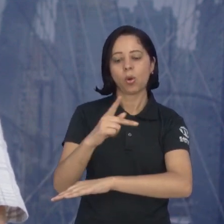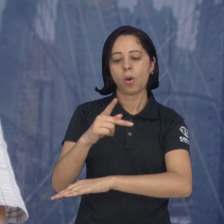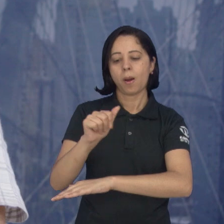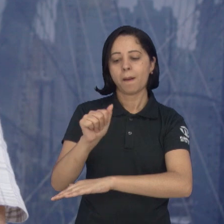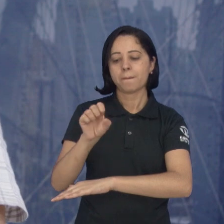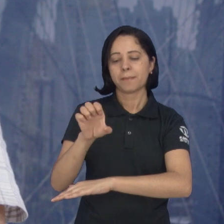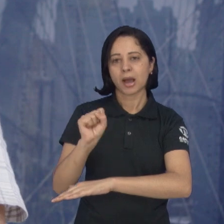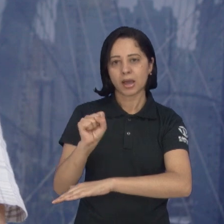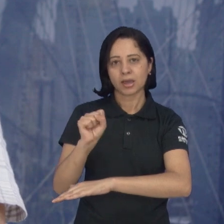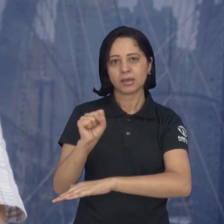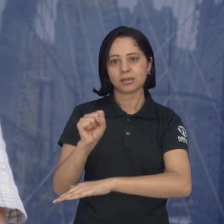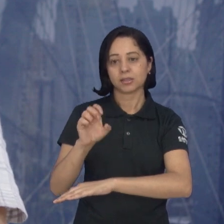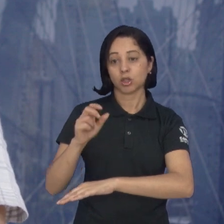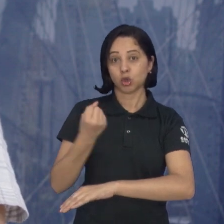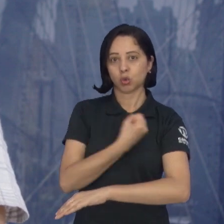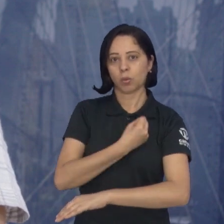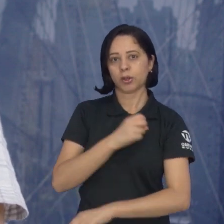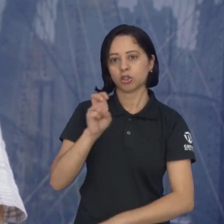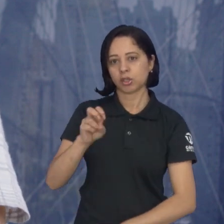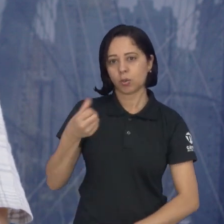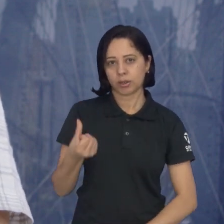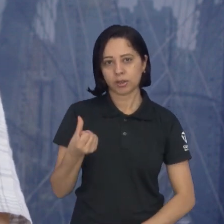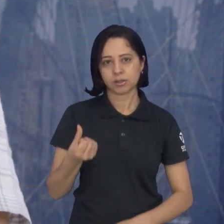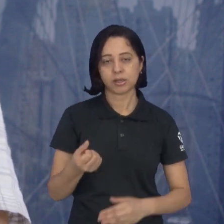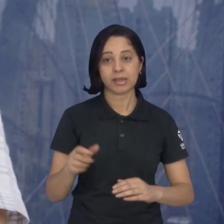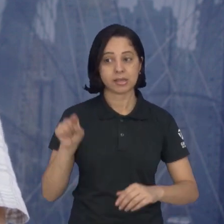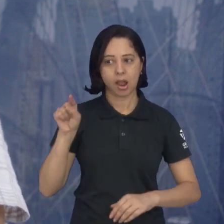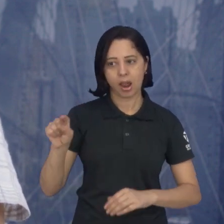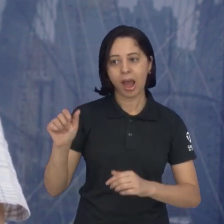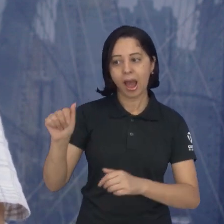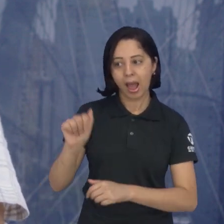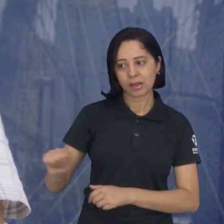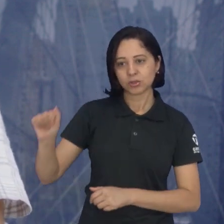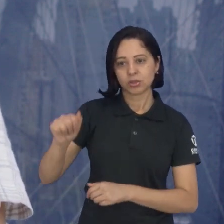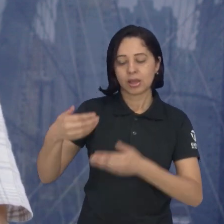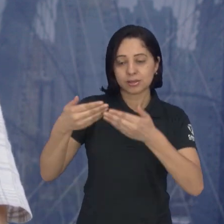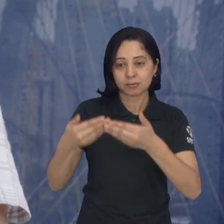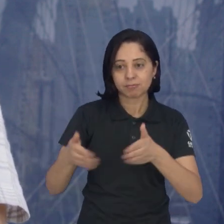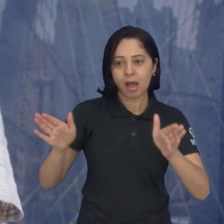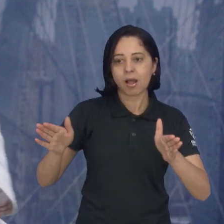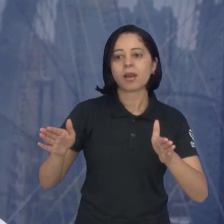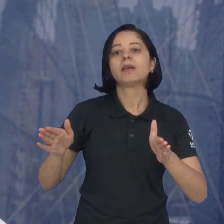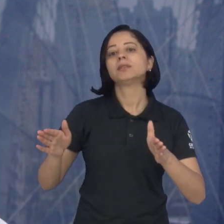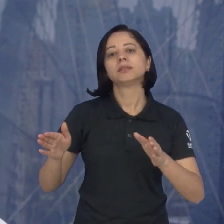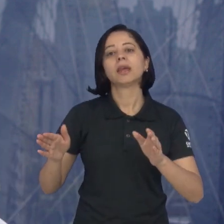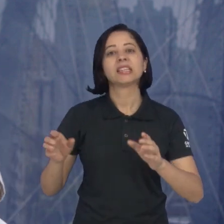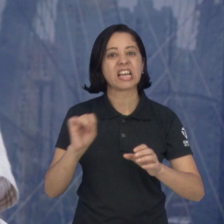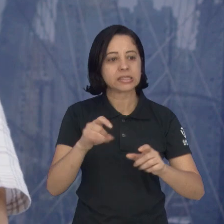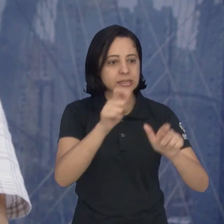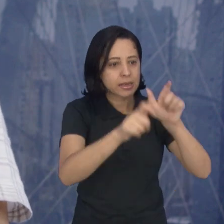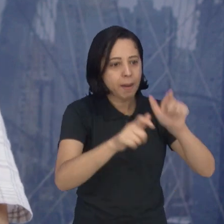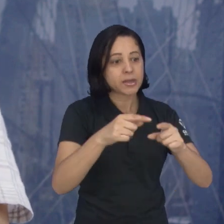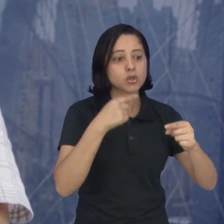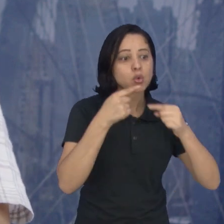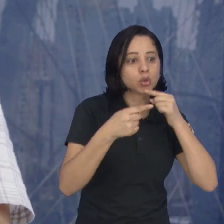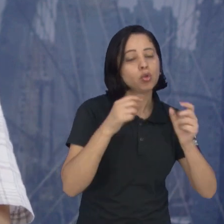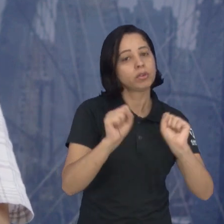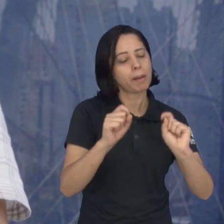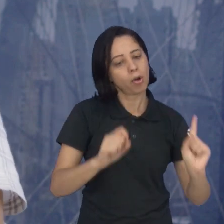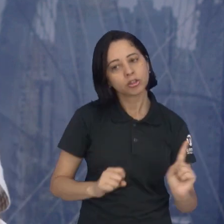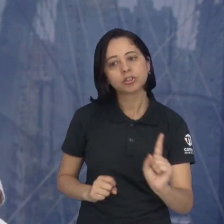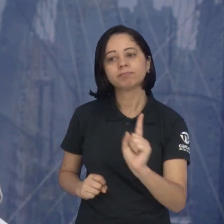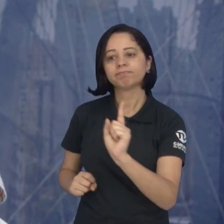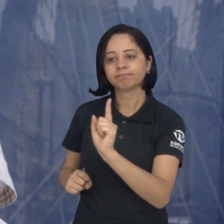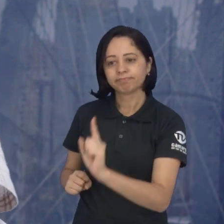que nós estamos sempre abertos, tanto para o consumidor que tenha dúvida, temos plantão lá, quanto para as pessoas,